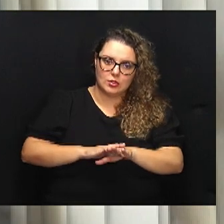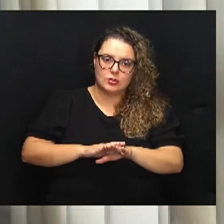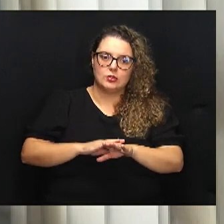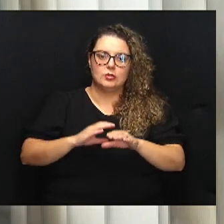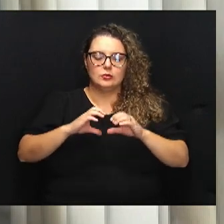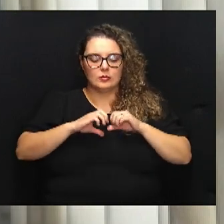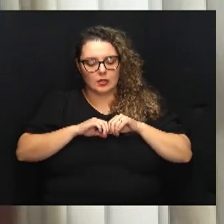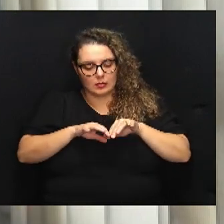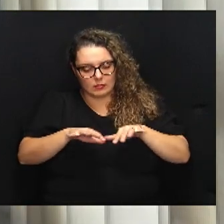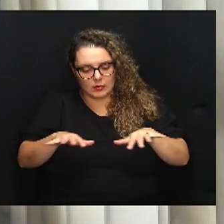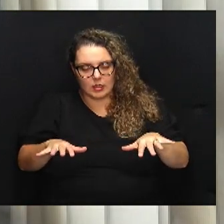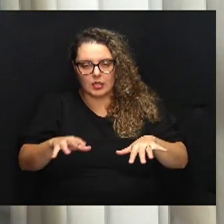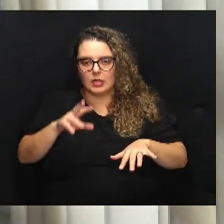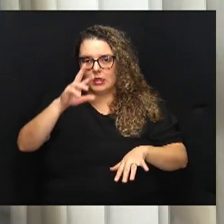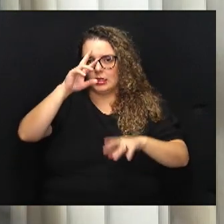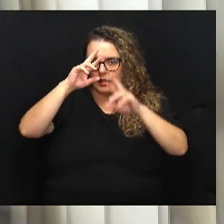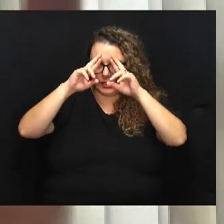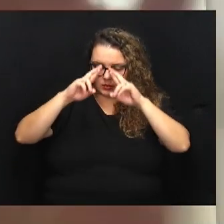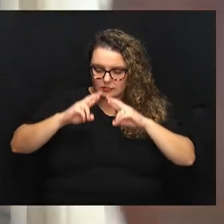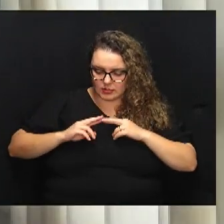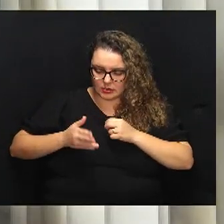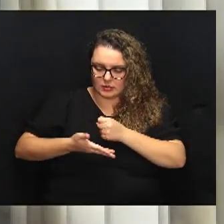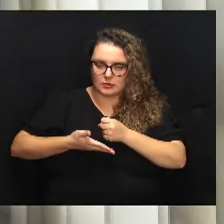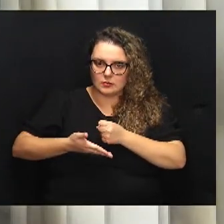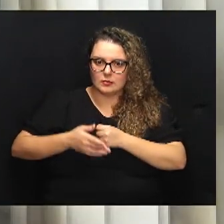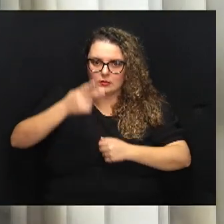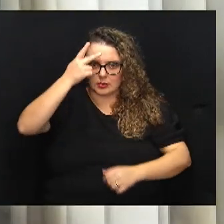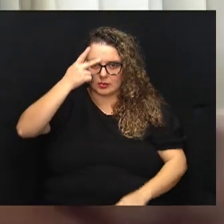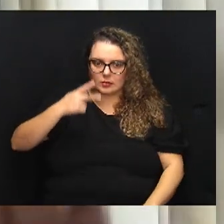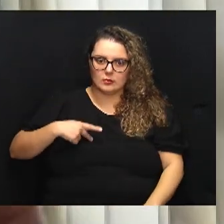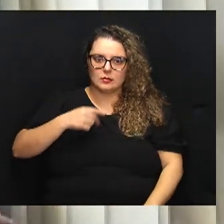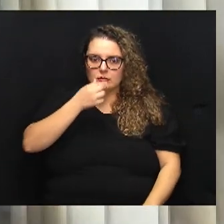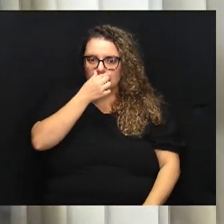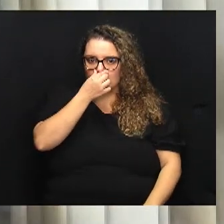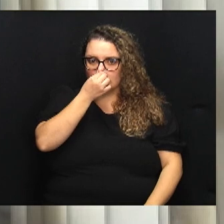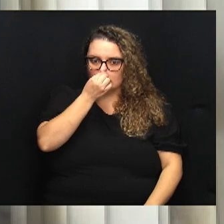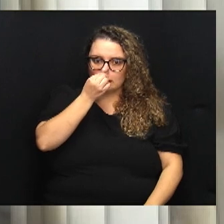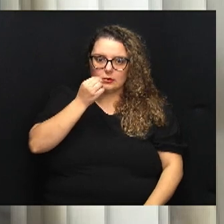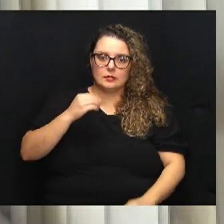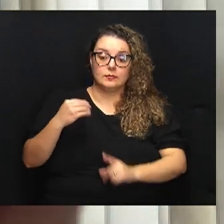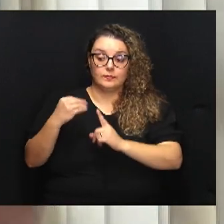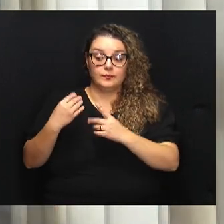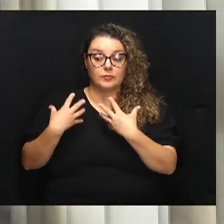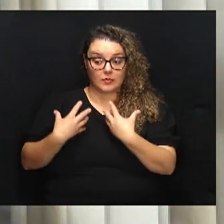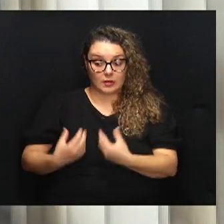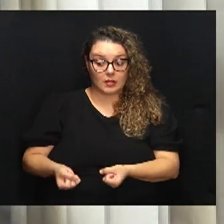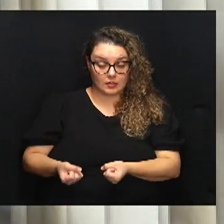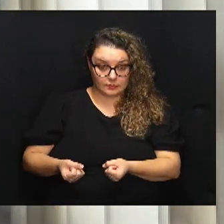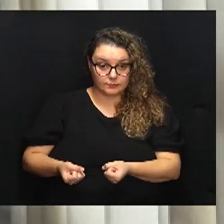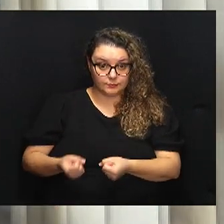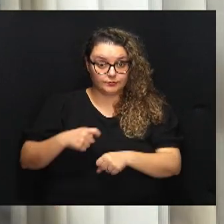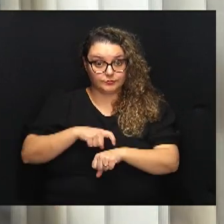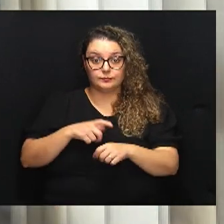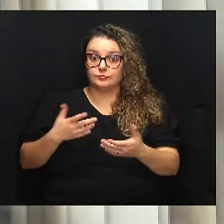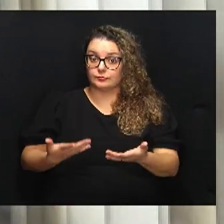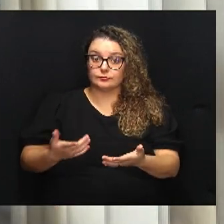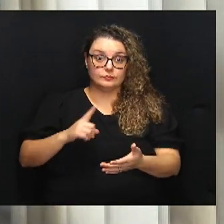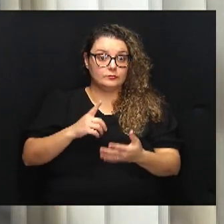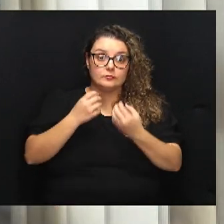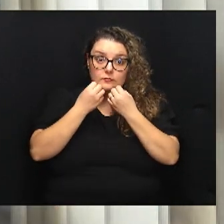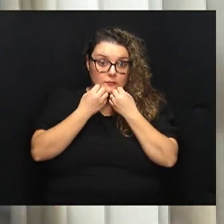amorosidade, respeitando a sua essência, sejam vulneráveis e aceitar de que, naquele momento, não estão